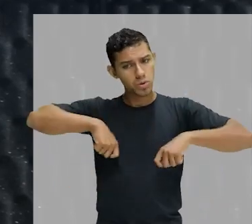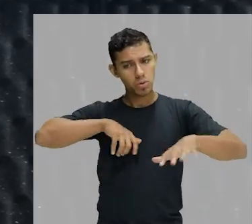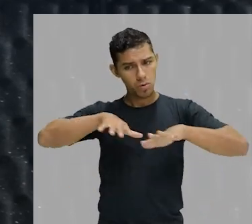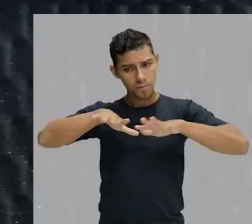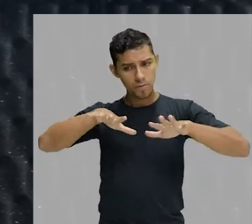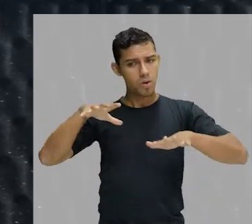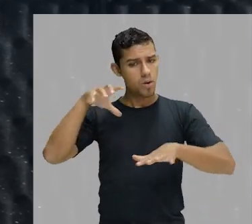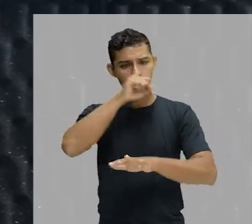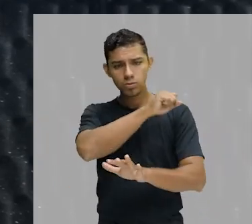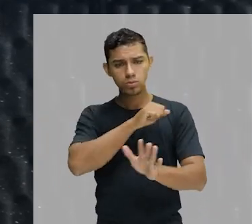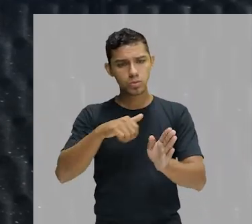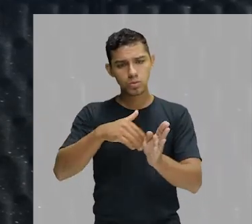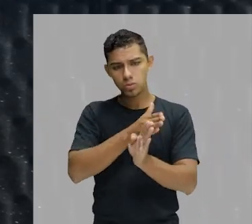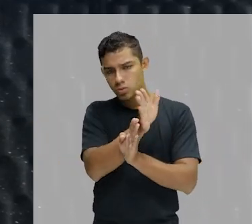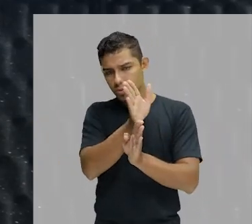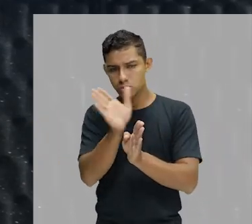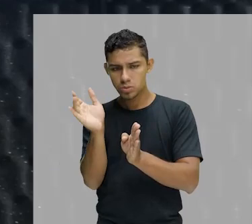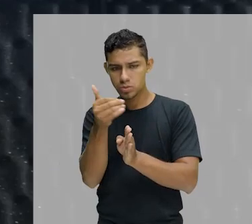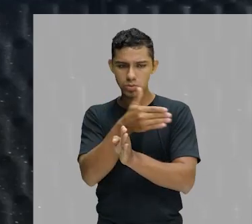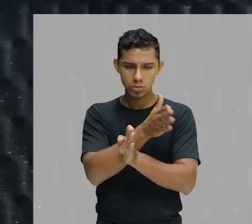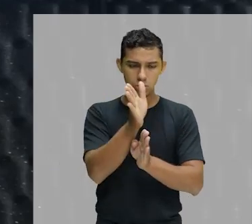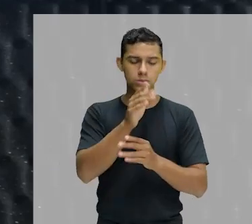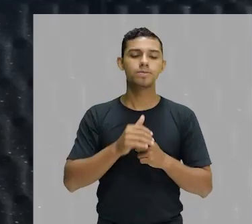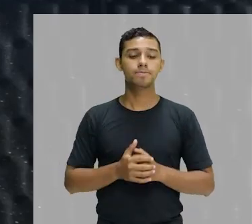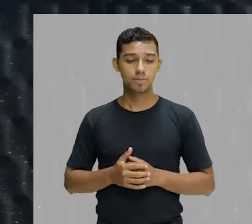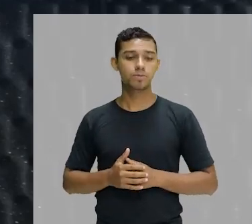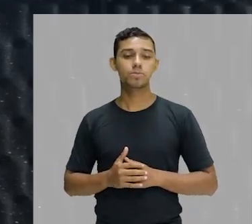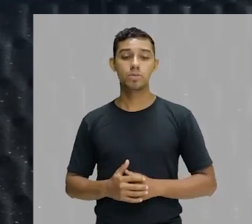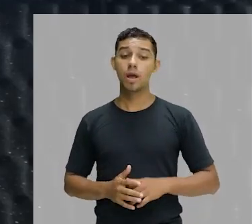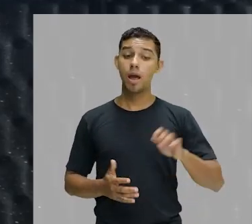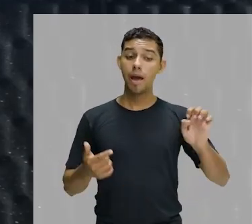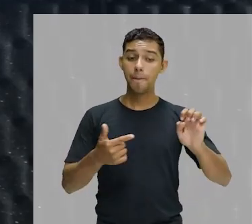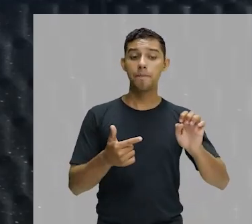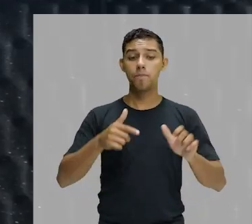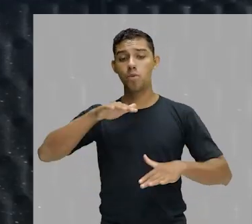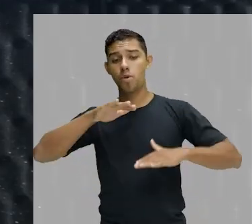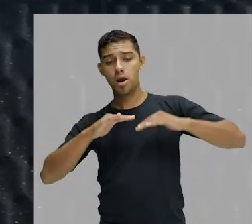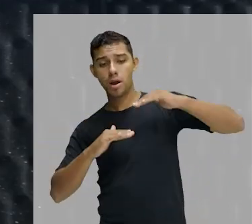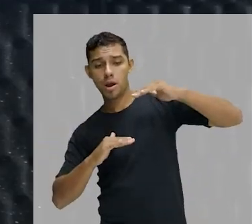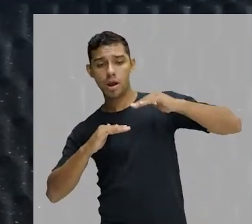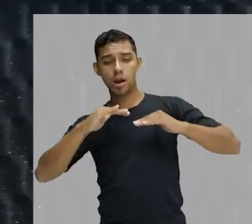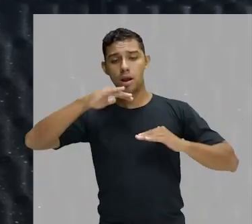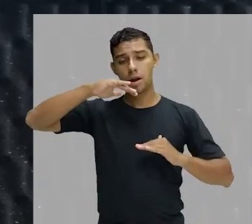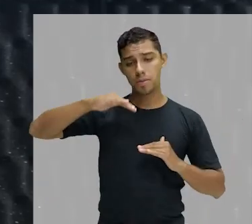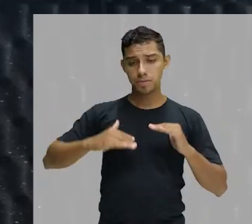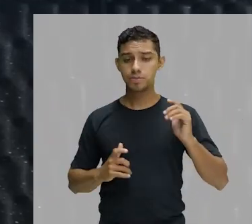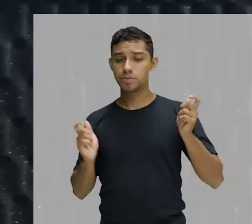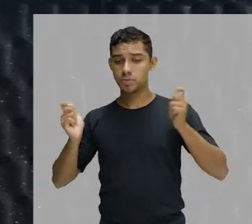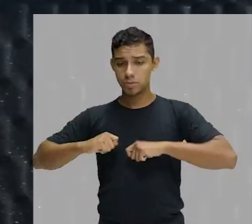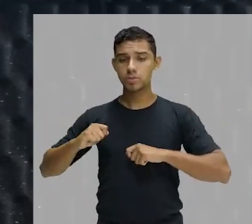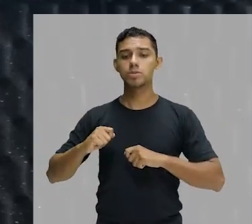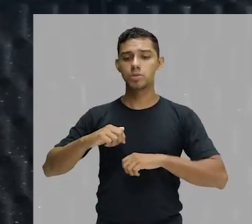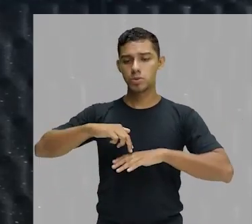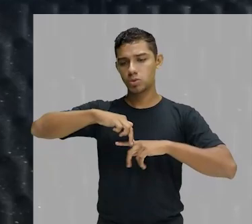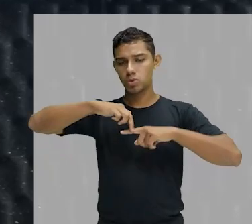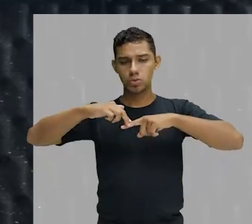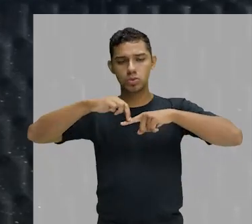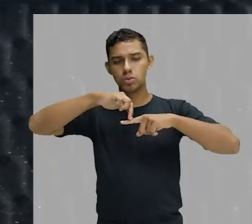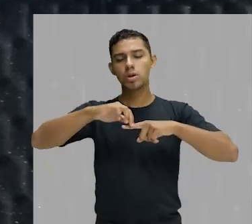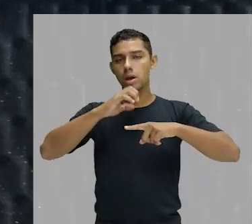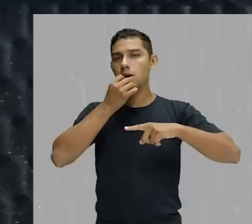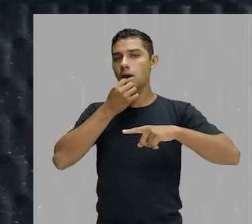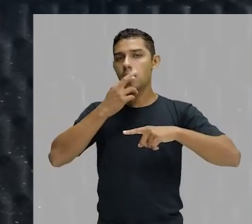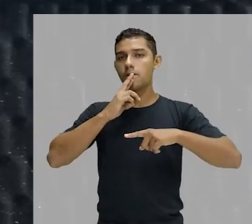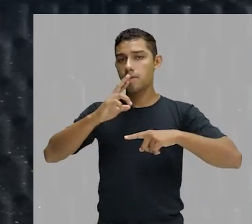O equilíbrio que permite a realização dos mais variados movimentos com o objetivo de sustentar o corpo sobre uma base? Essa é a